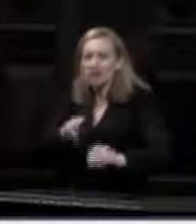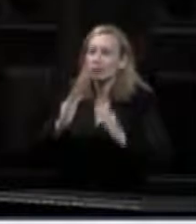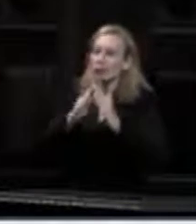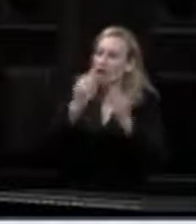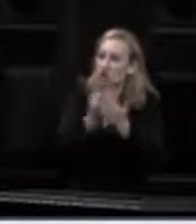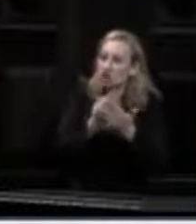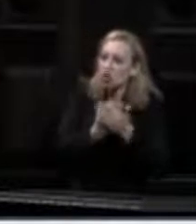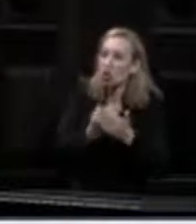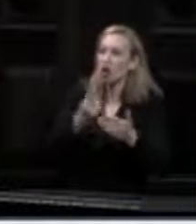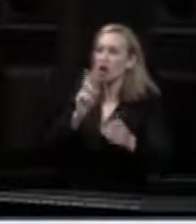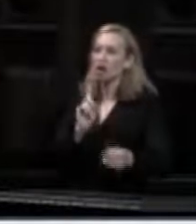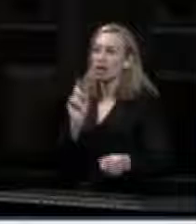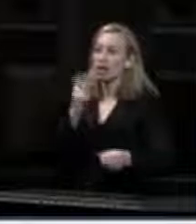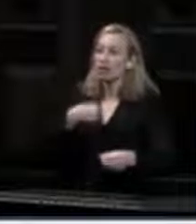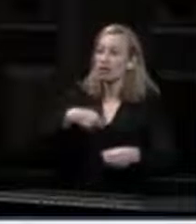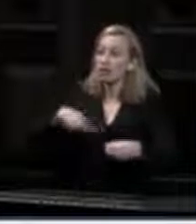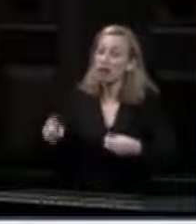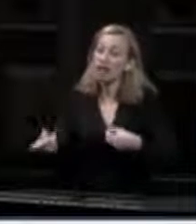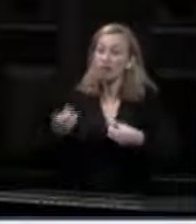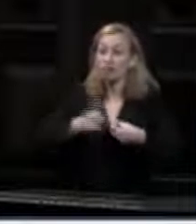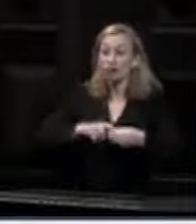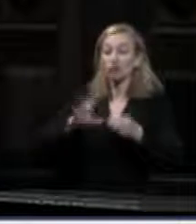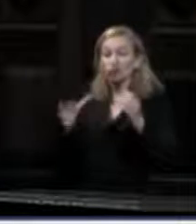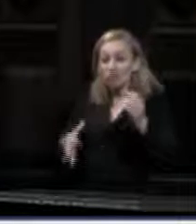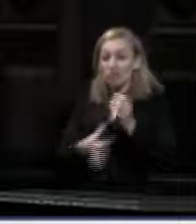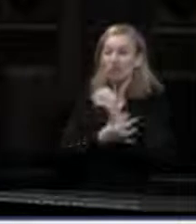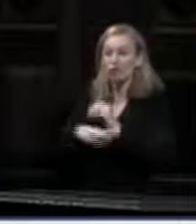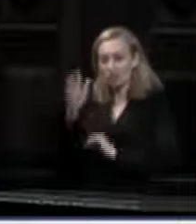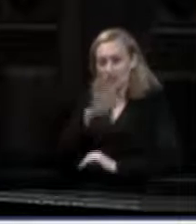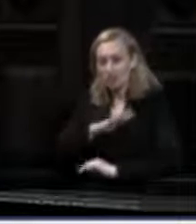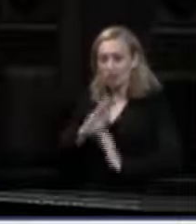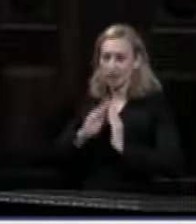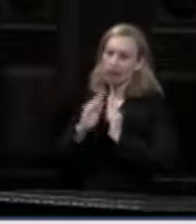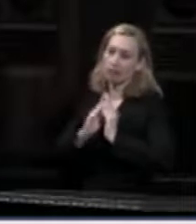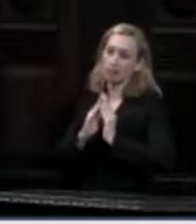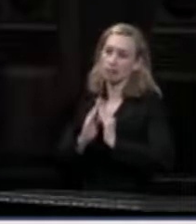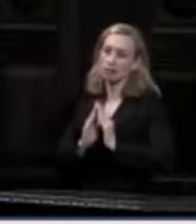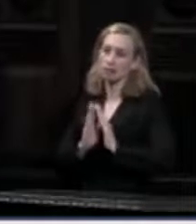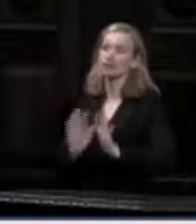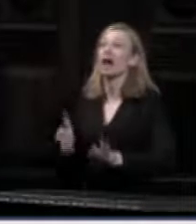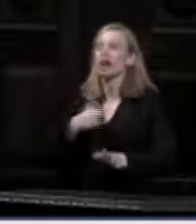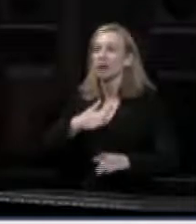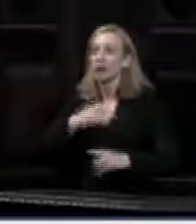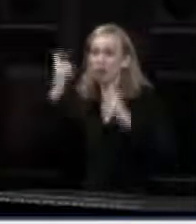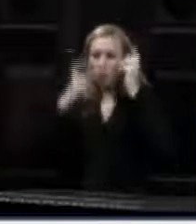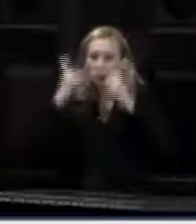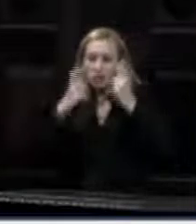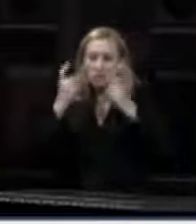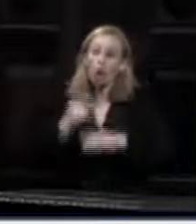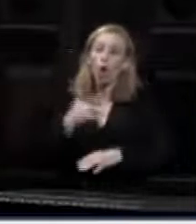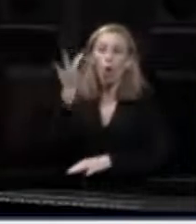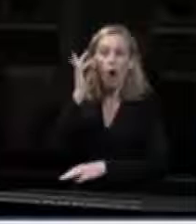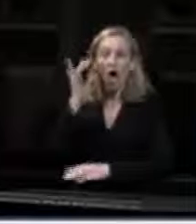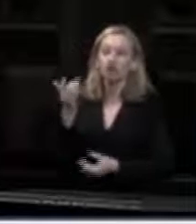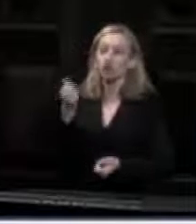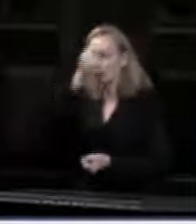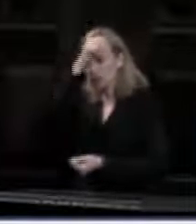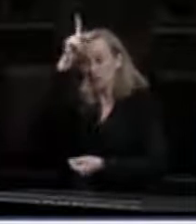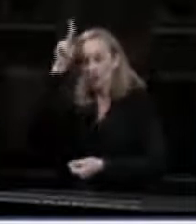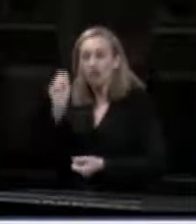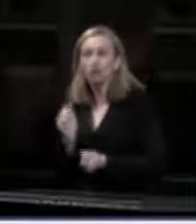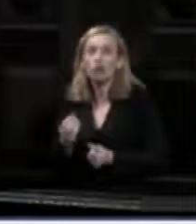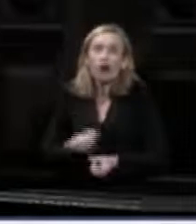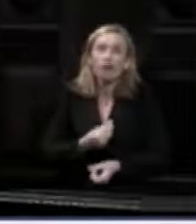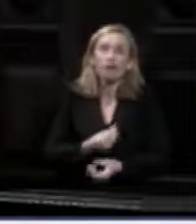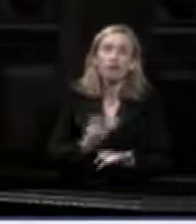casa em total segurança também no horário que for devido. Então aqui a minha preocupação, eu acho que o prefeito